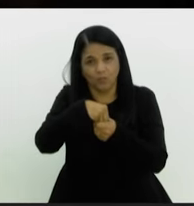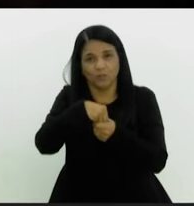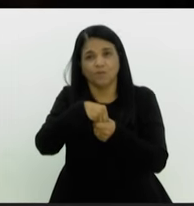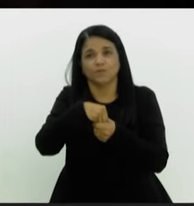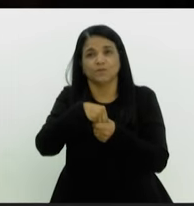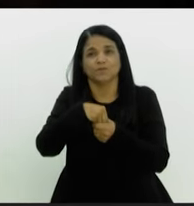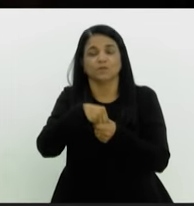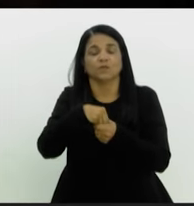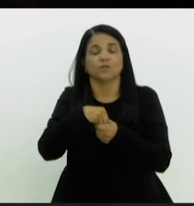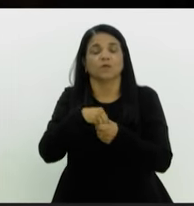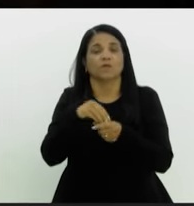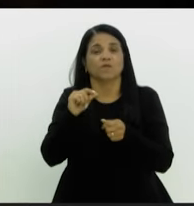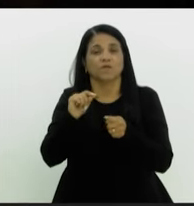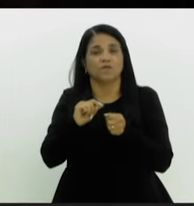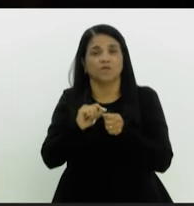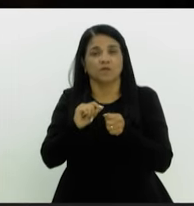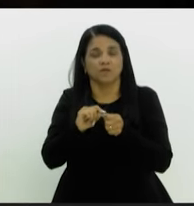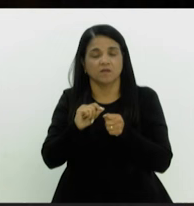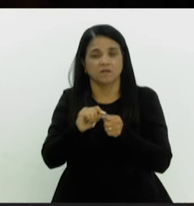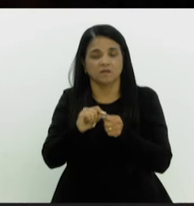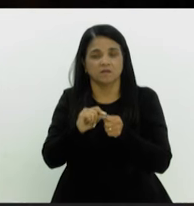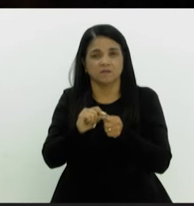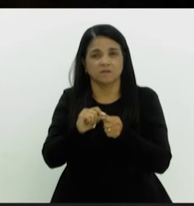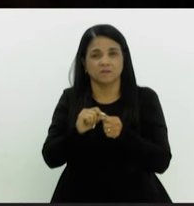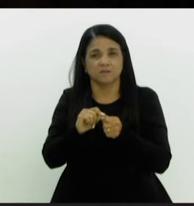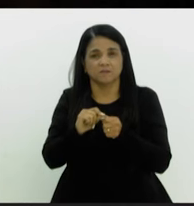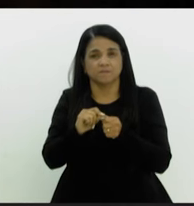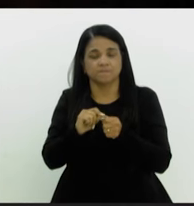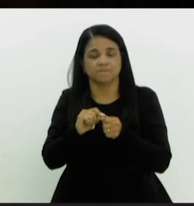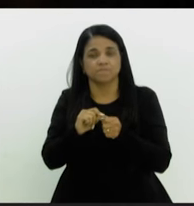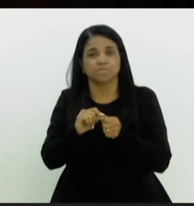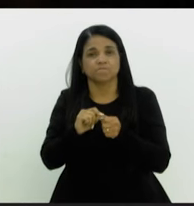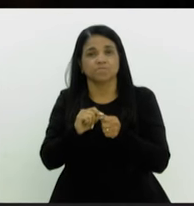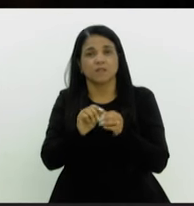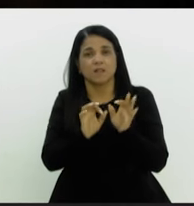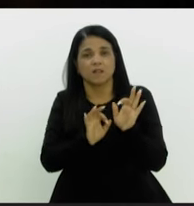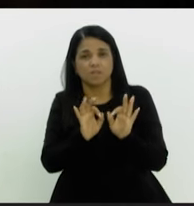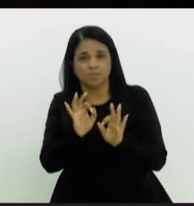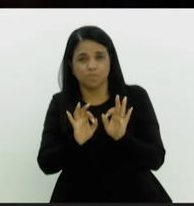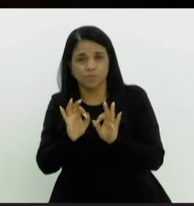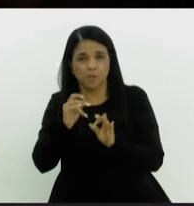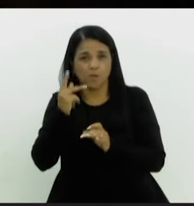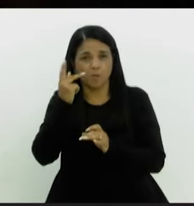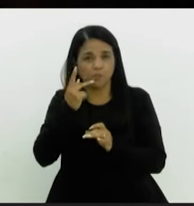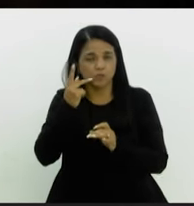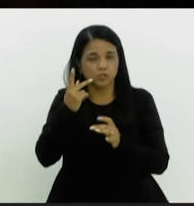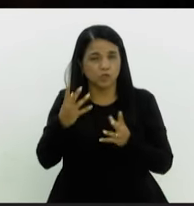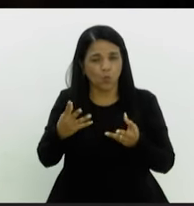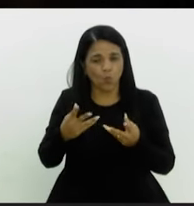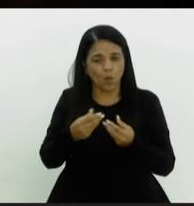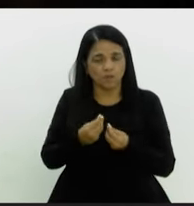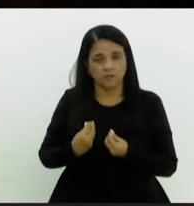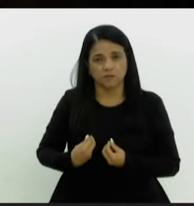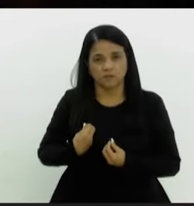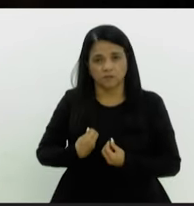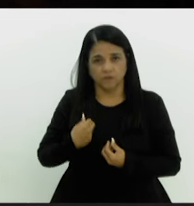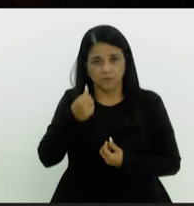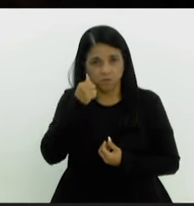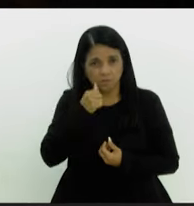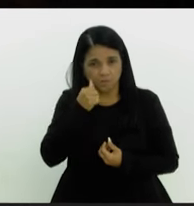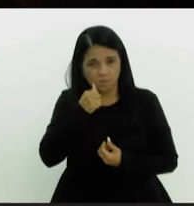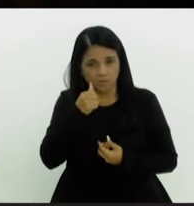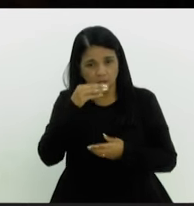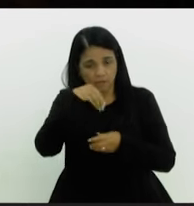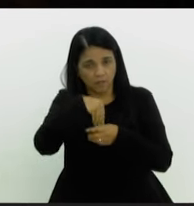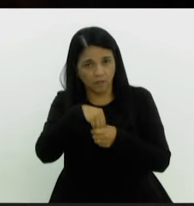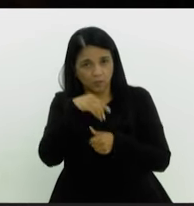então a gente fez eh eh uma a gente elaborou uma política de qualidade de vida da mulher eh no